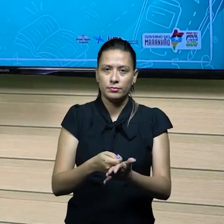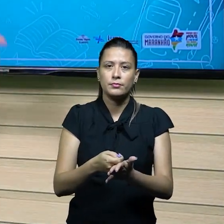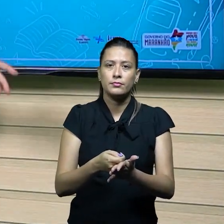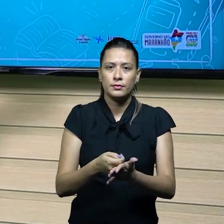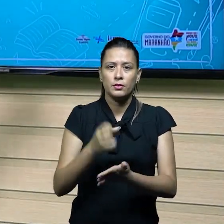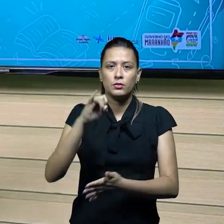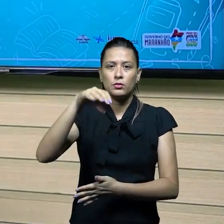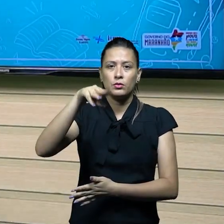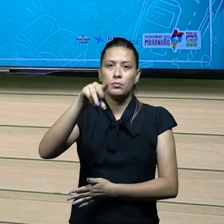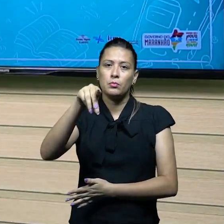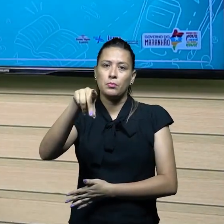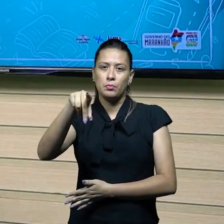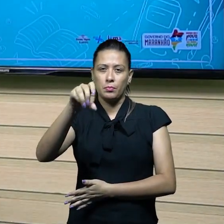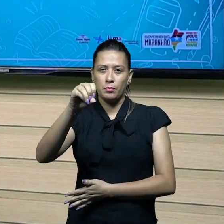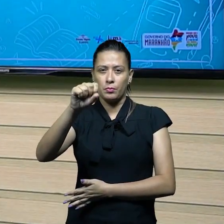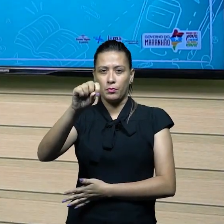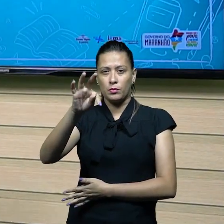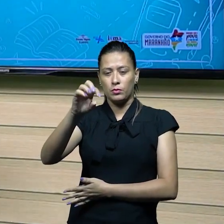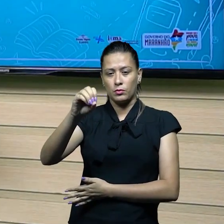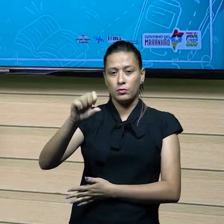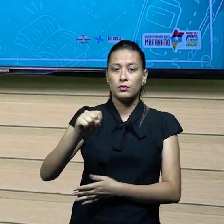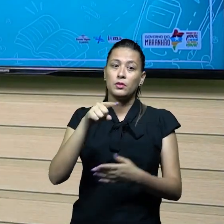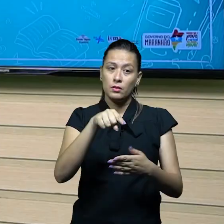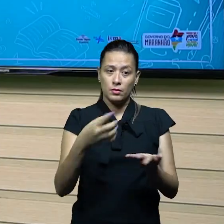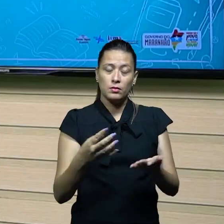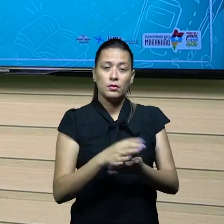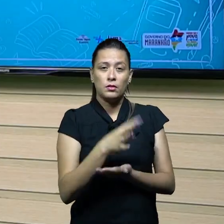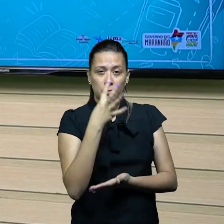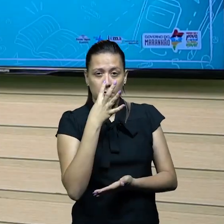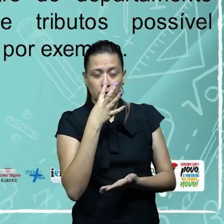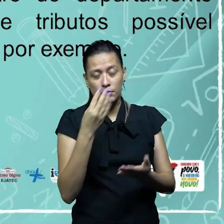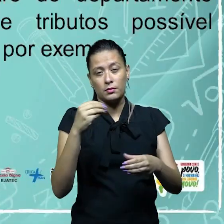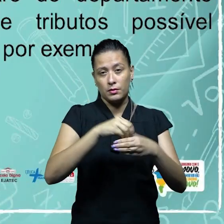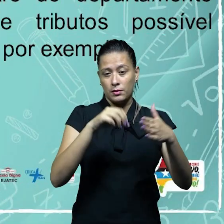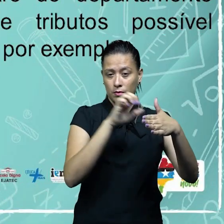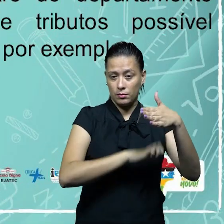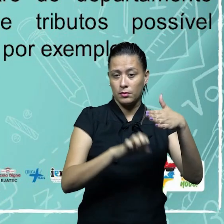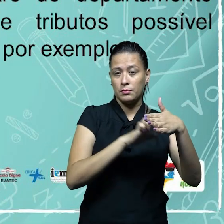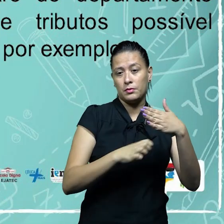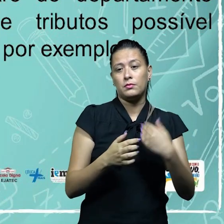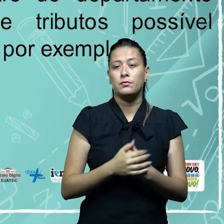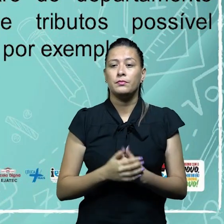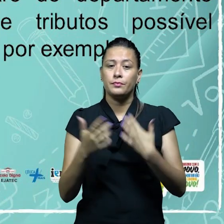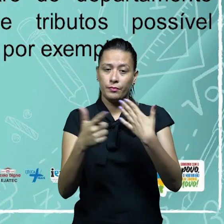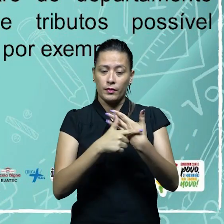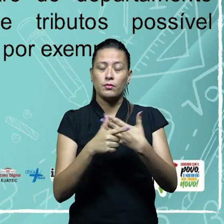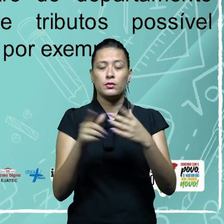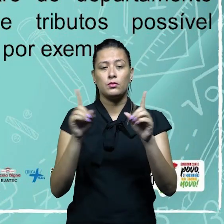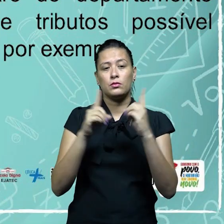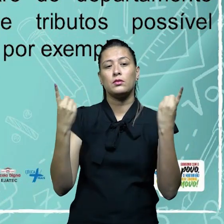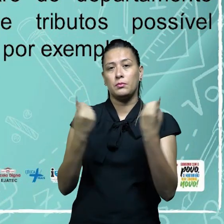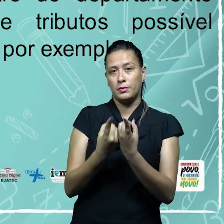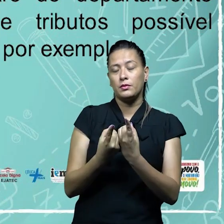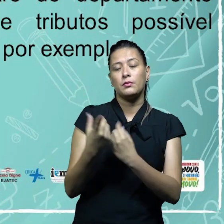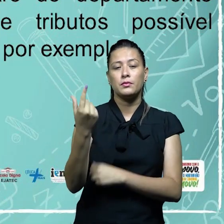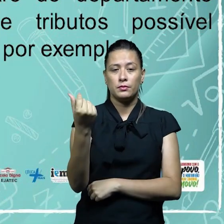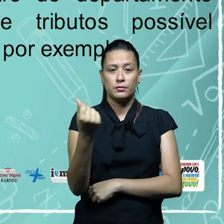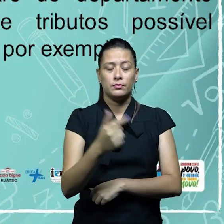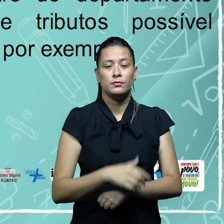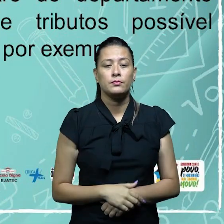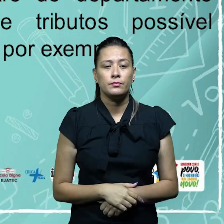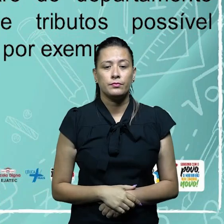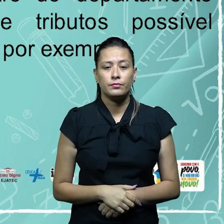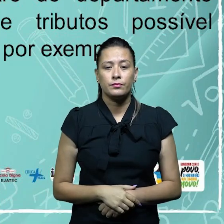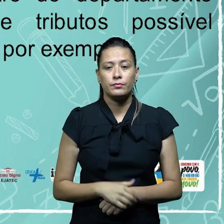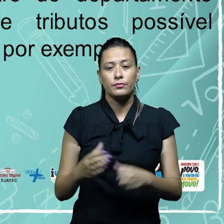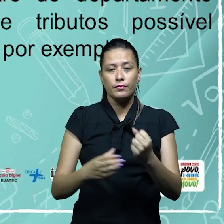dentro da minha empresa. É uma função do departamento financeiro, ok? E garante o melhor pagamento dos tributos possível a identificar o melhor